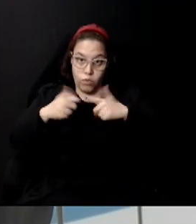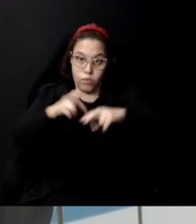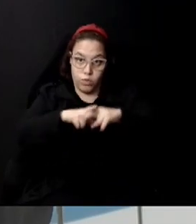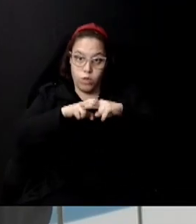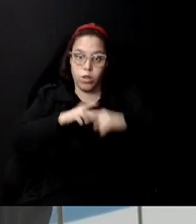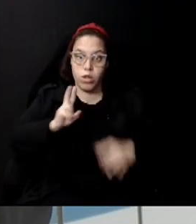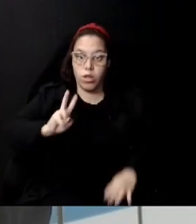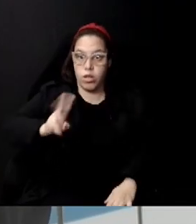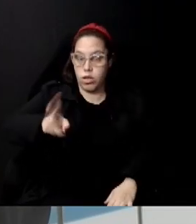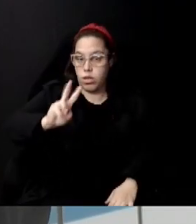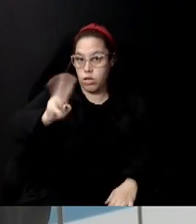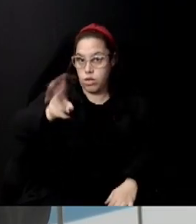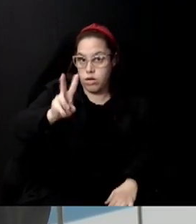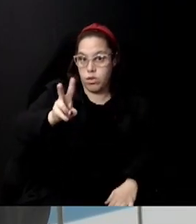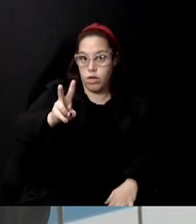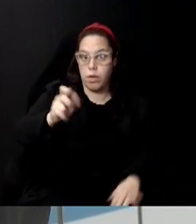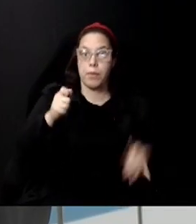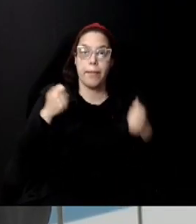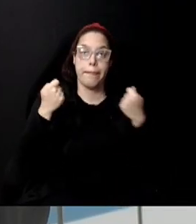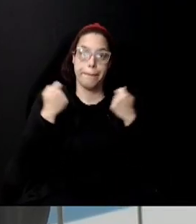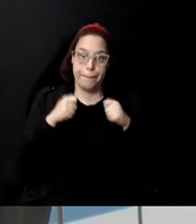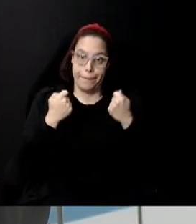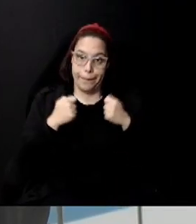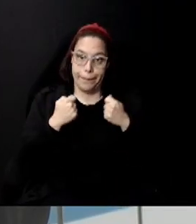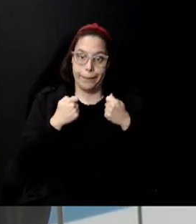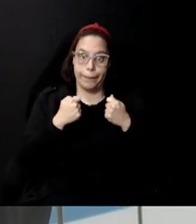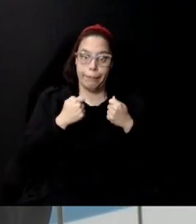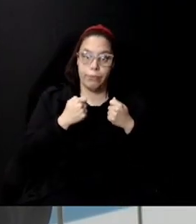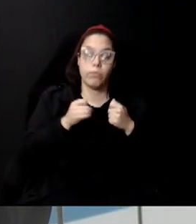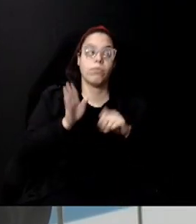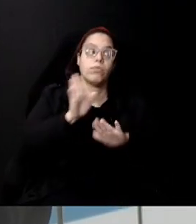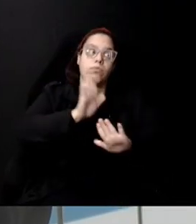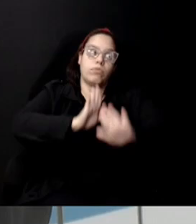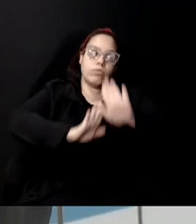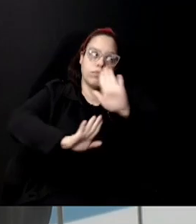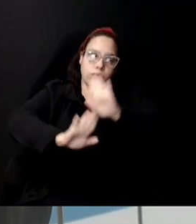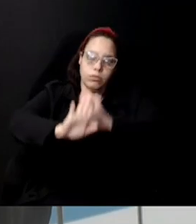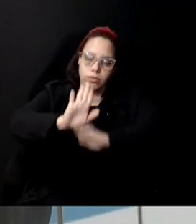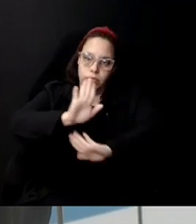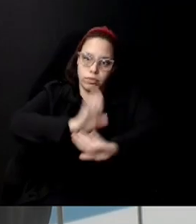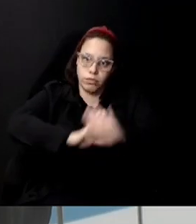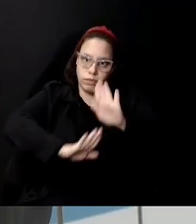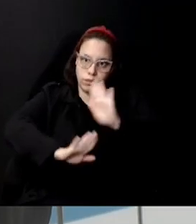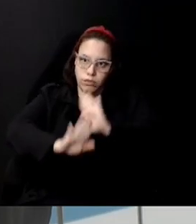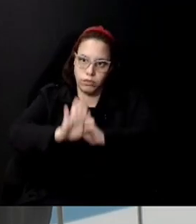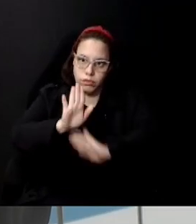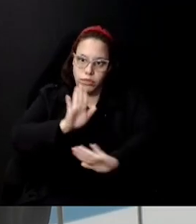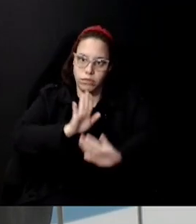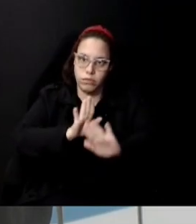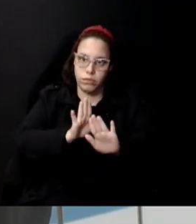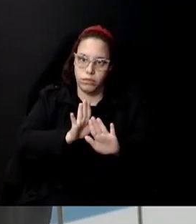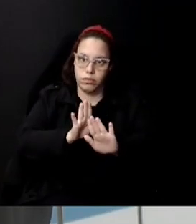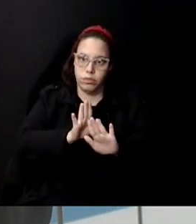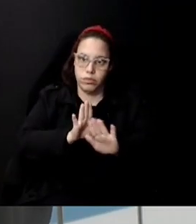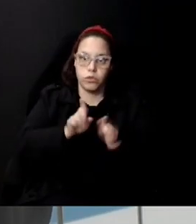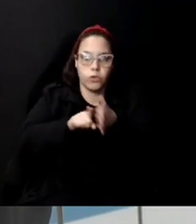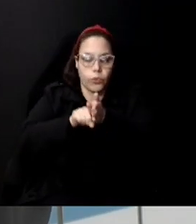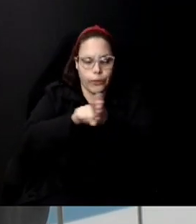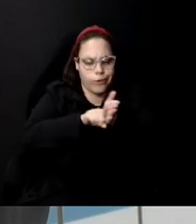gente precisa ter muito cuidado e investigar a